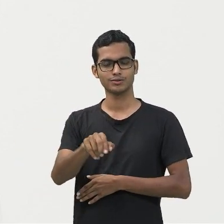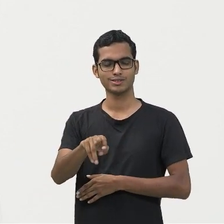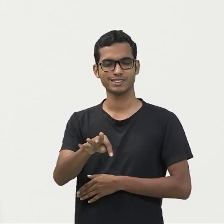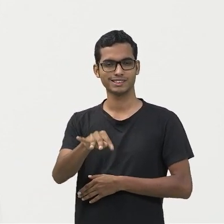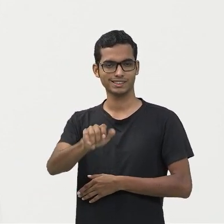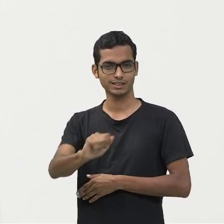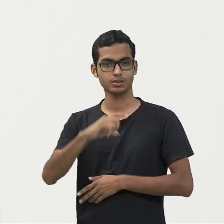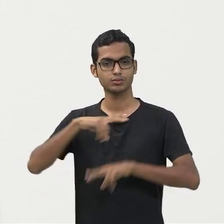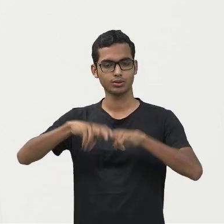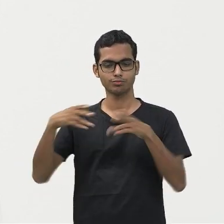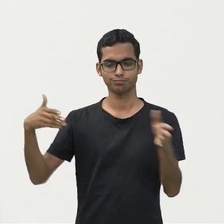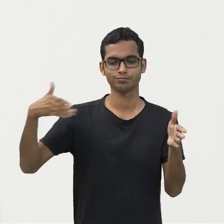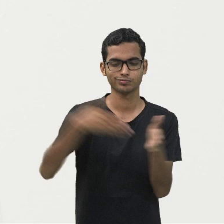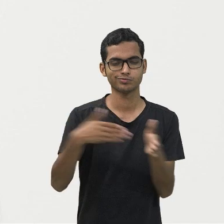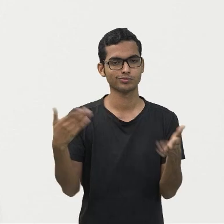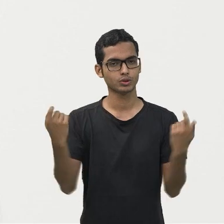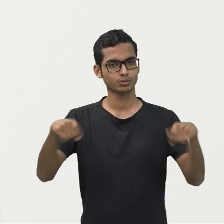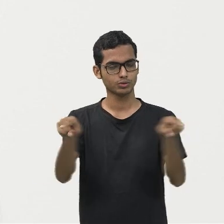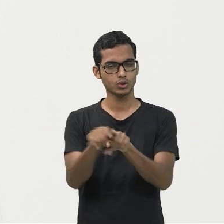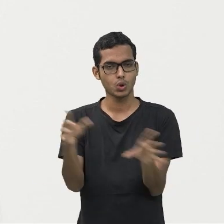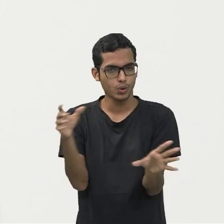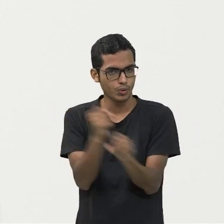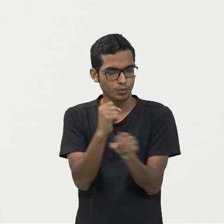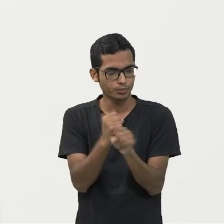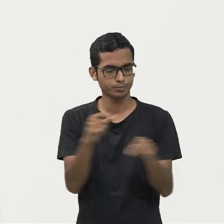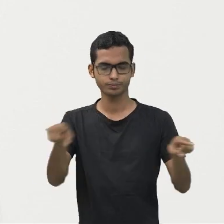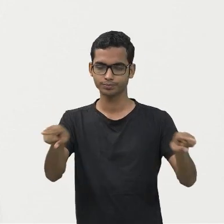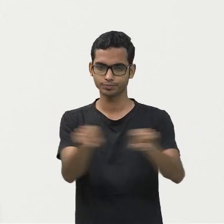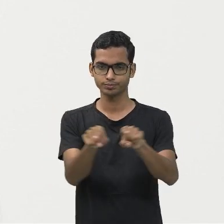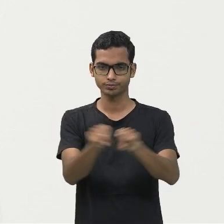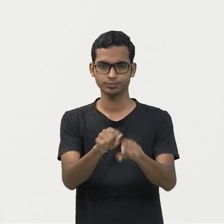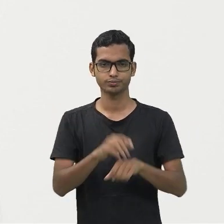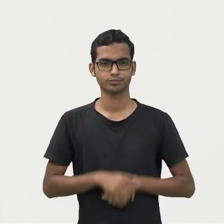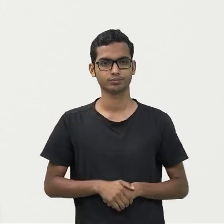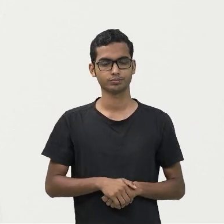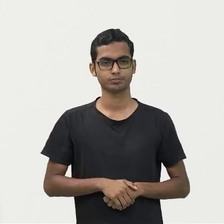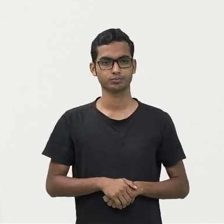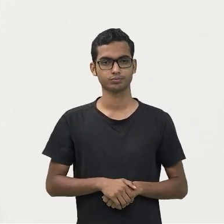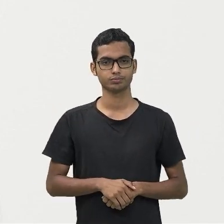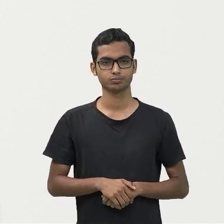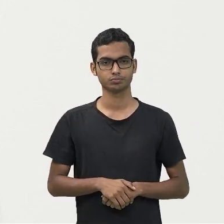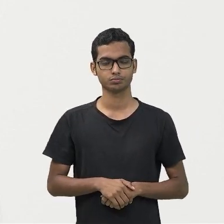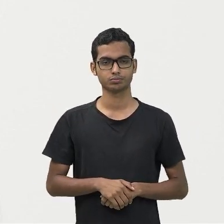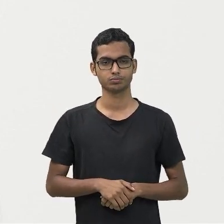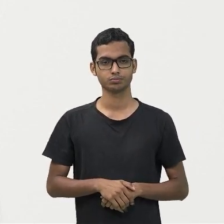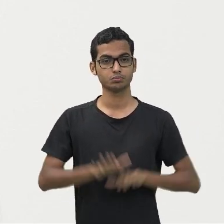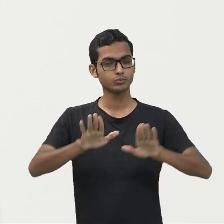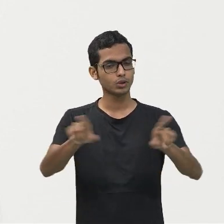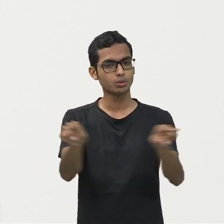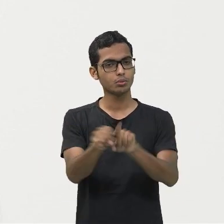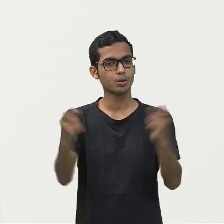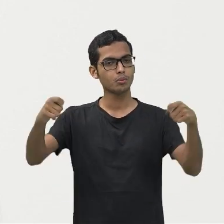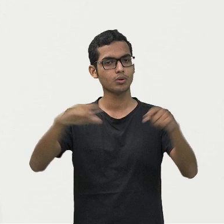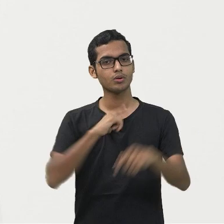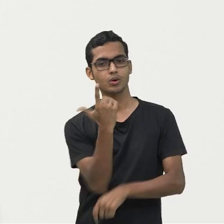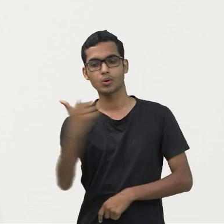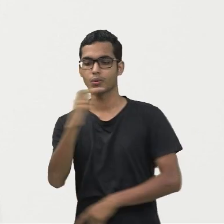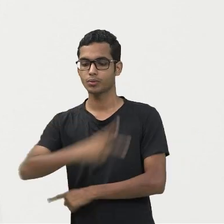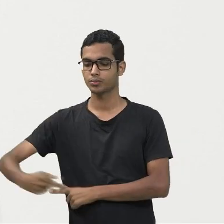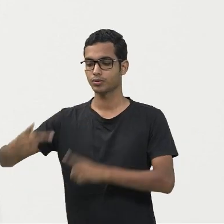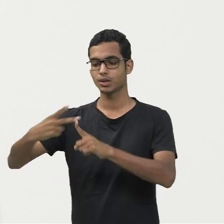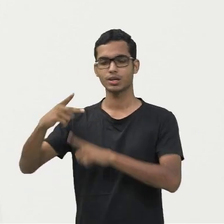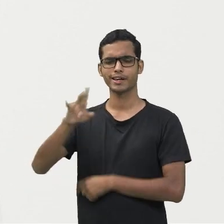fim, ok? Assim como a sequência também podem ser, as sequências podem